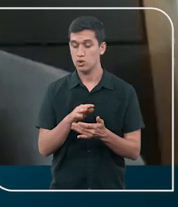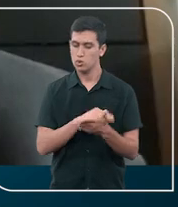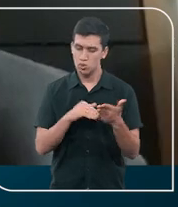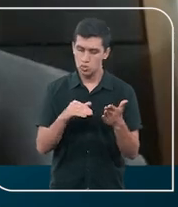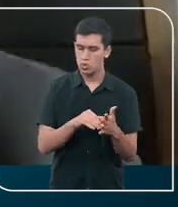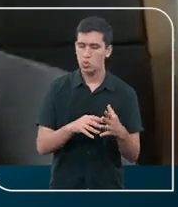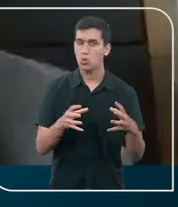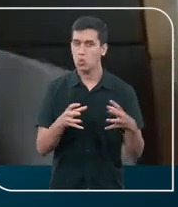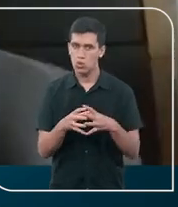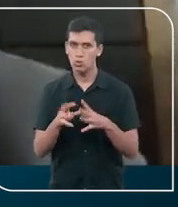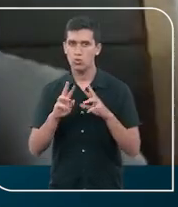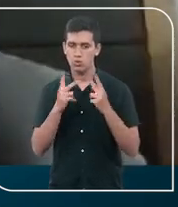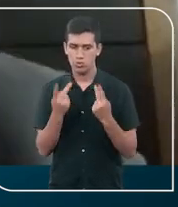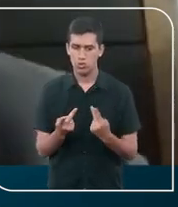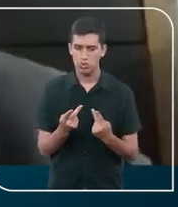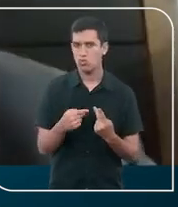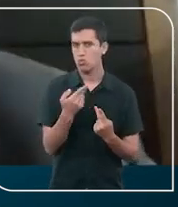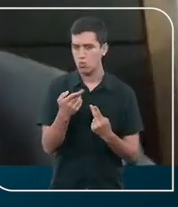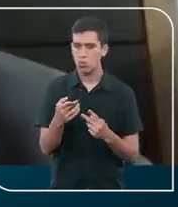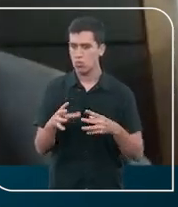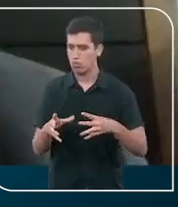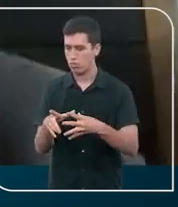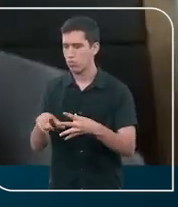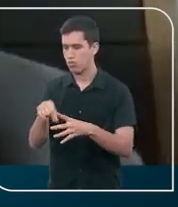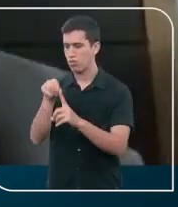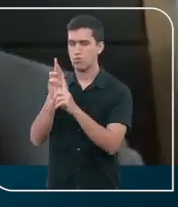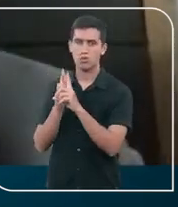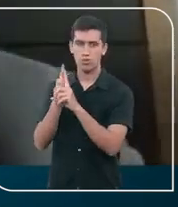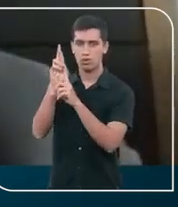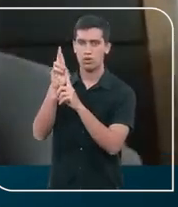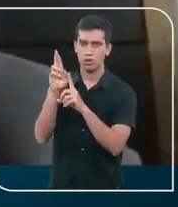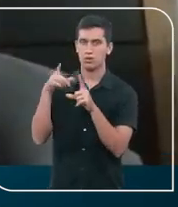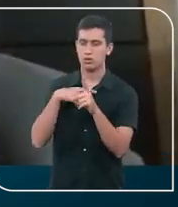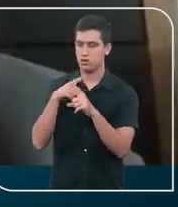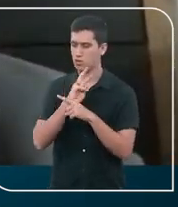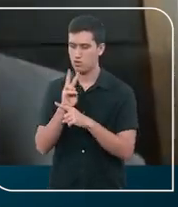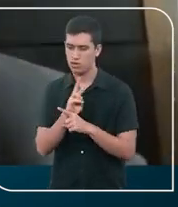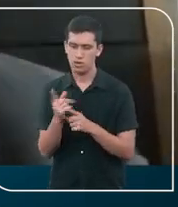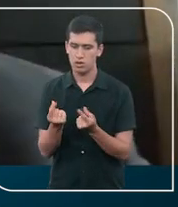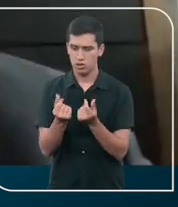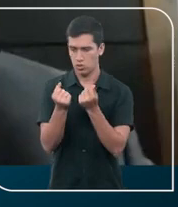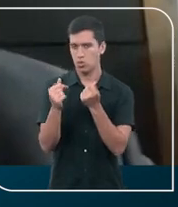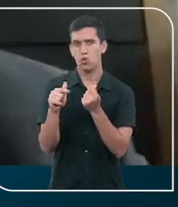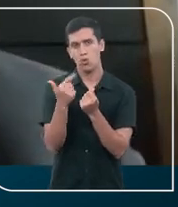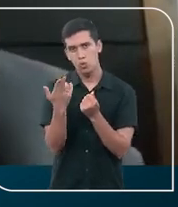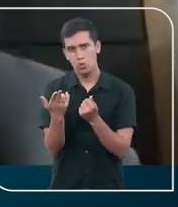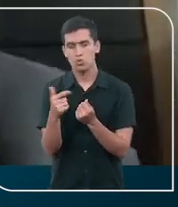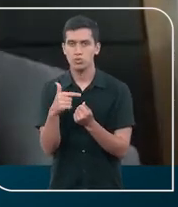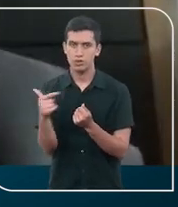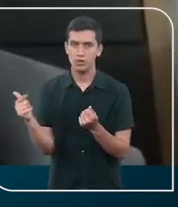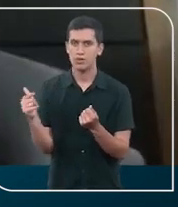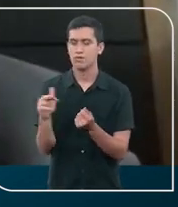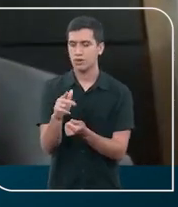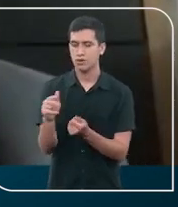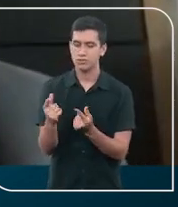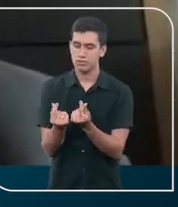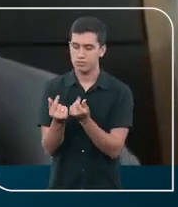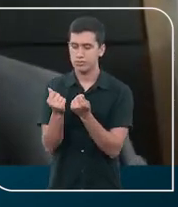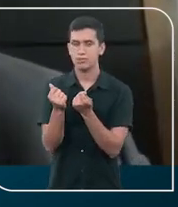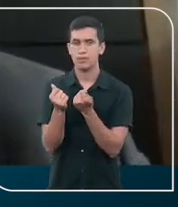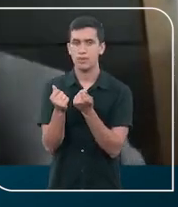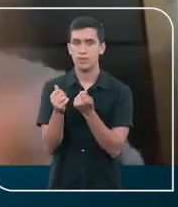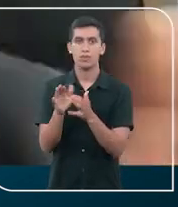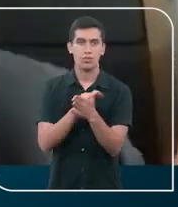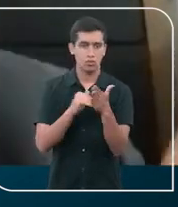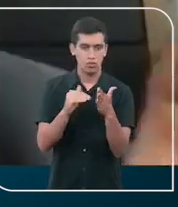quer sejam personificadas ou despersonificadas, quer tenham fins lucrativos ou não tenham fins lucrativos, todas as organizações